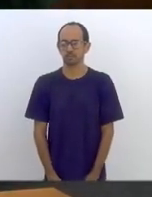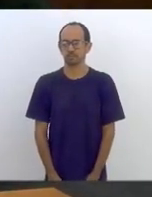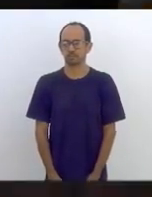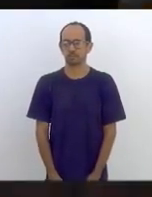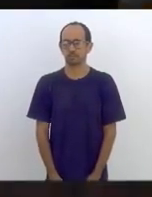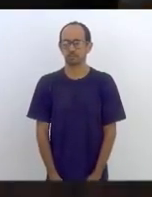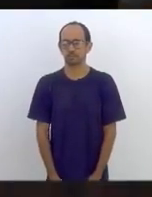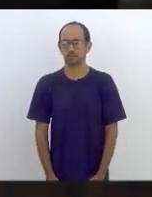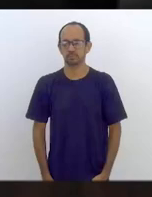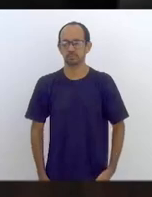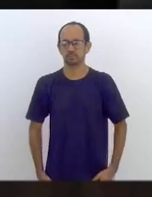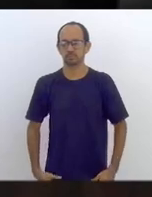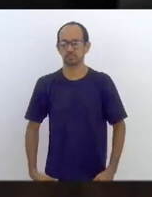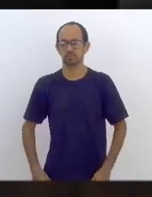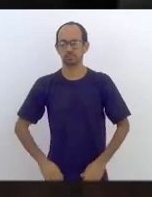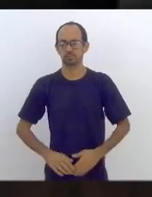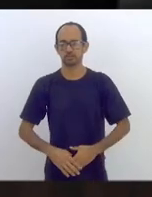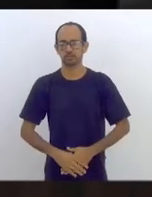Bom,